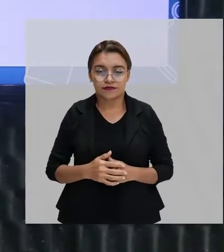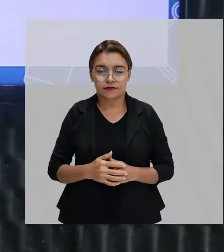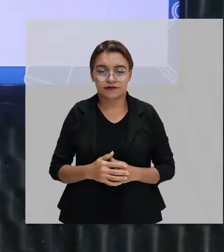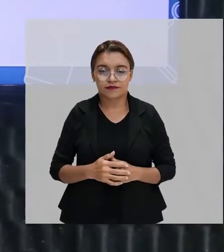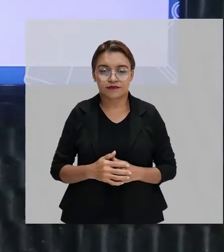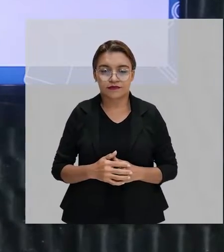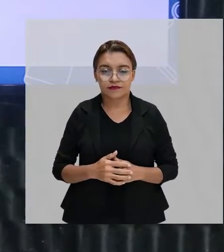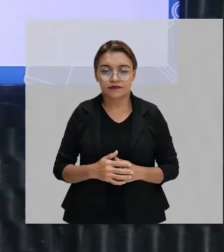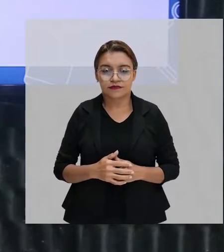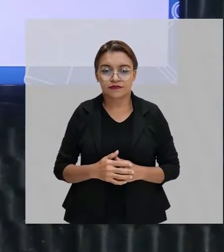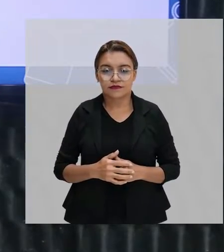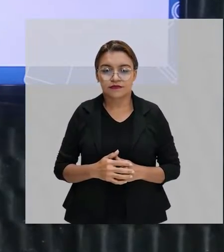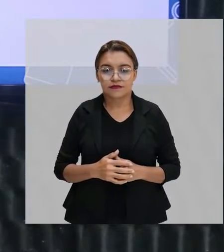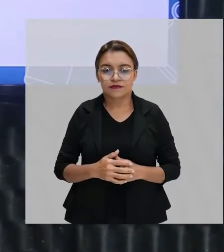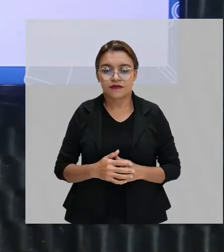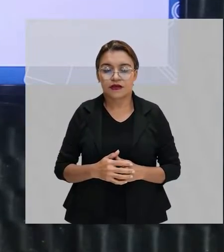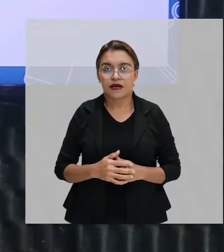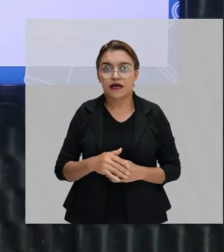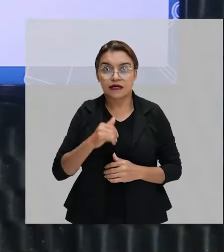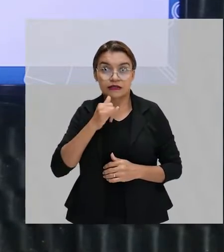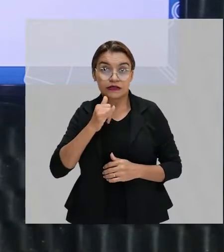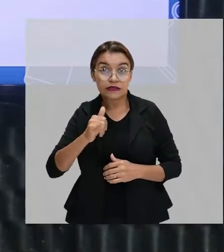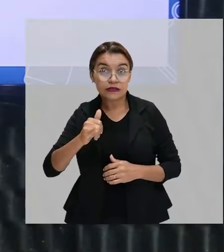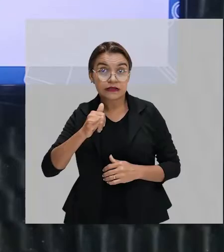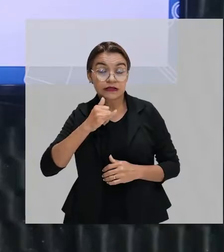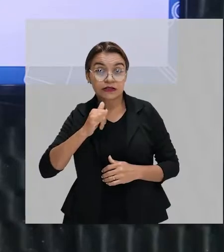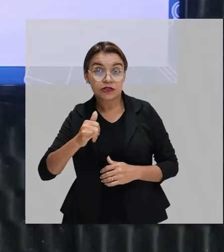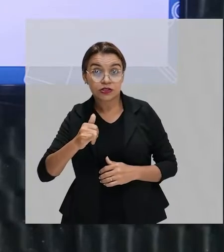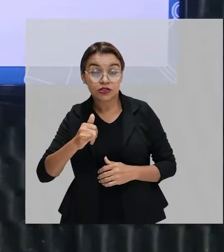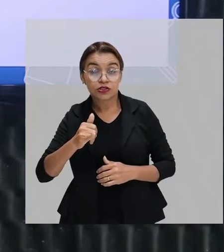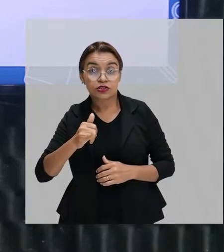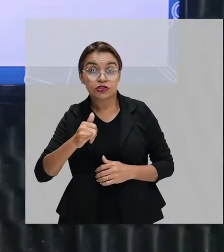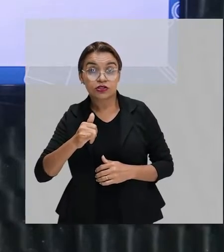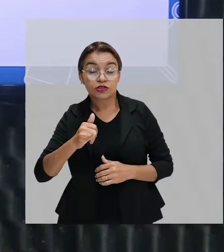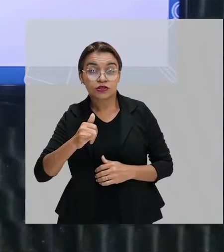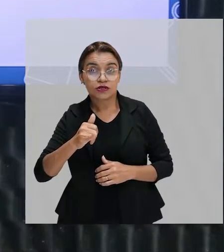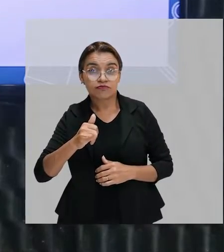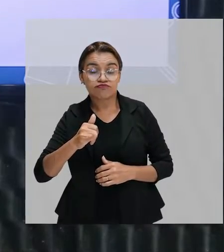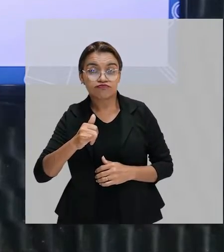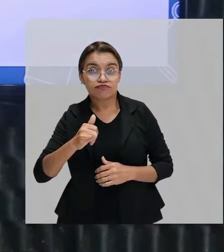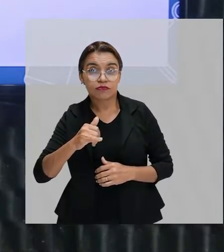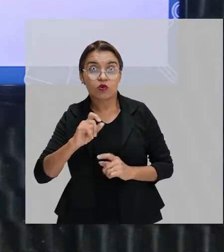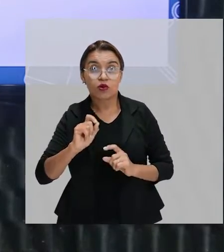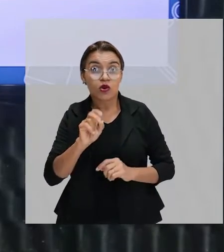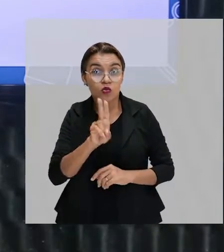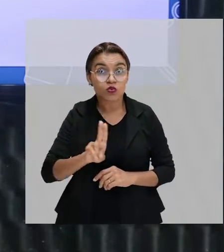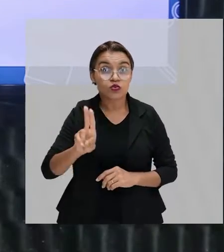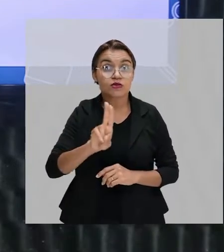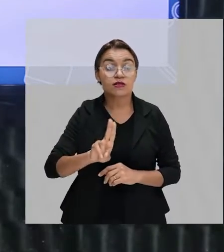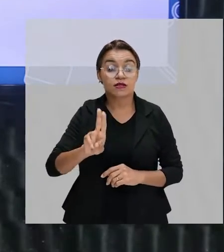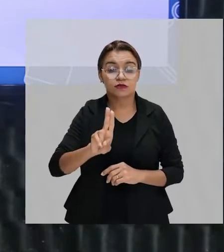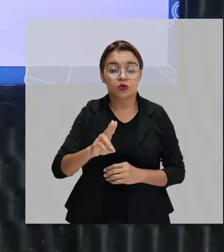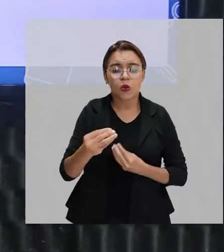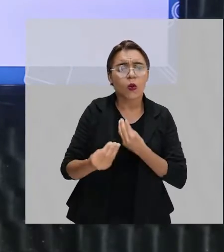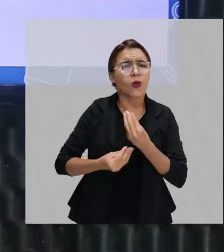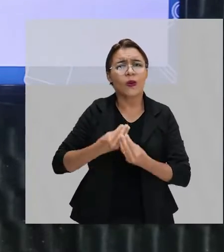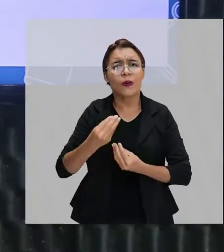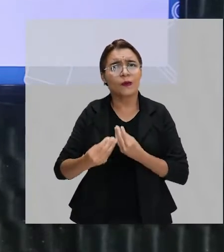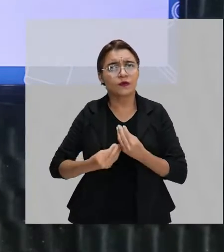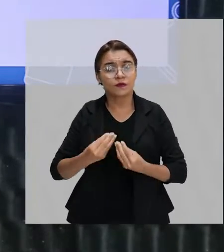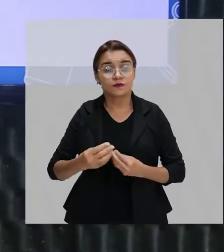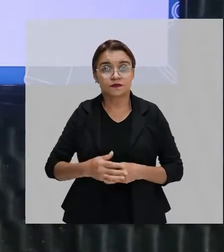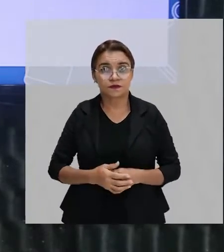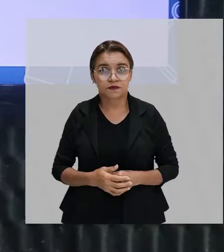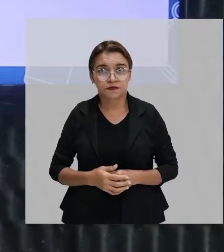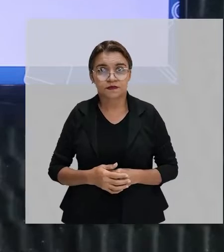ele está tendo um gasto energético que gasto energético é esse resultante de hoje Passou como é que está Esse